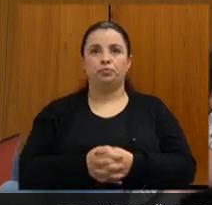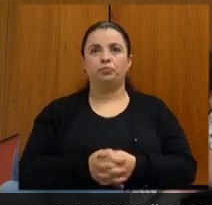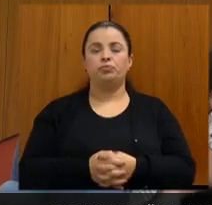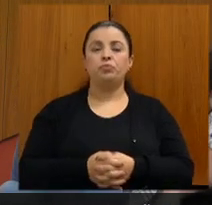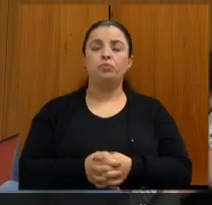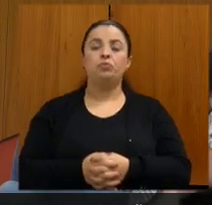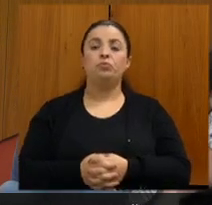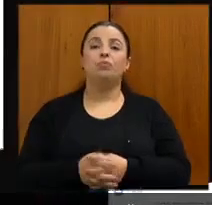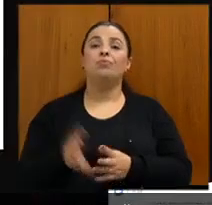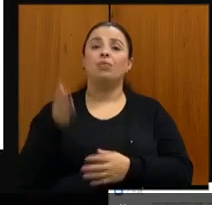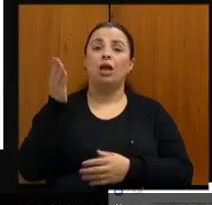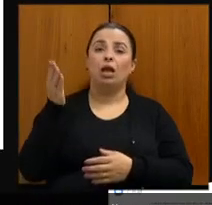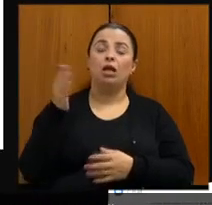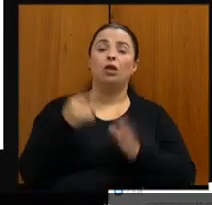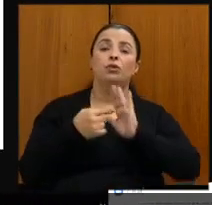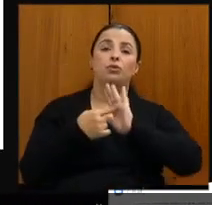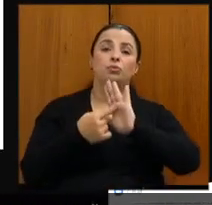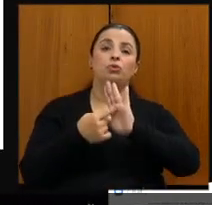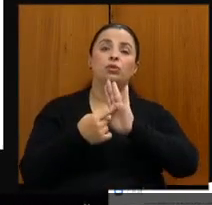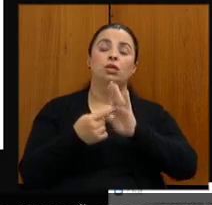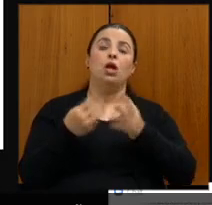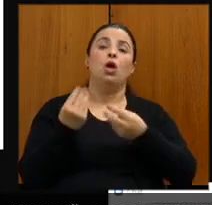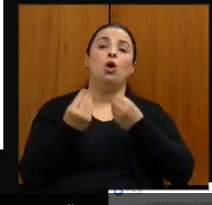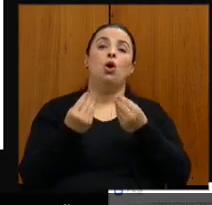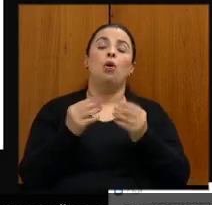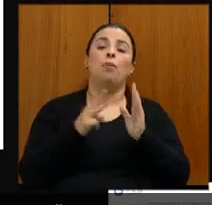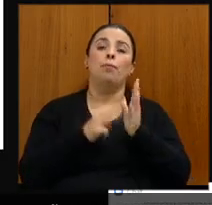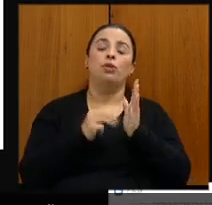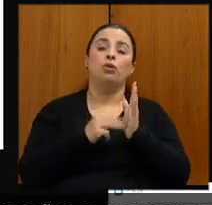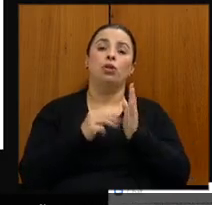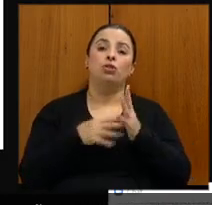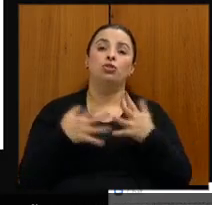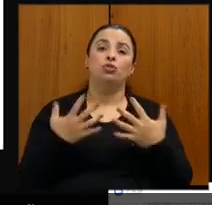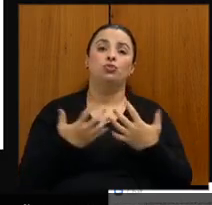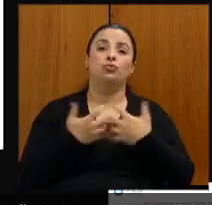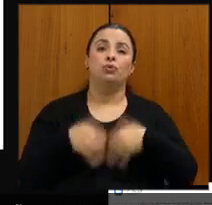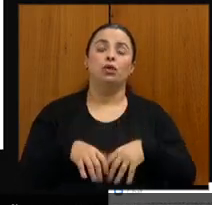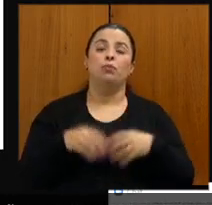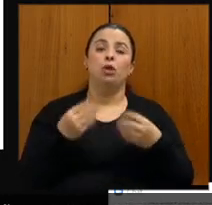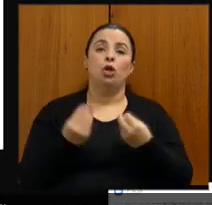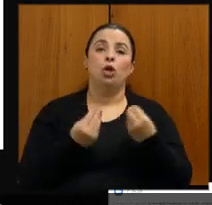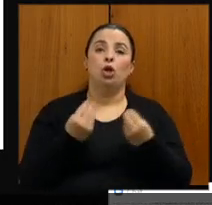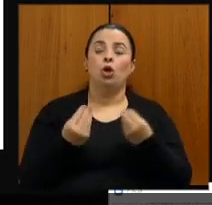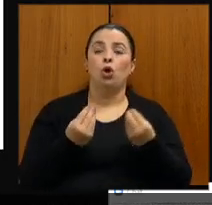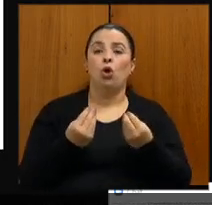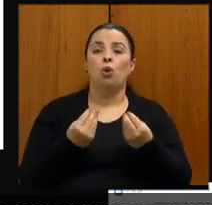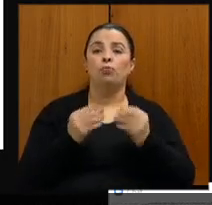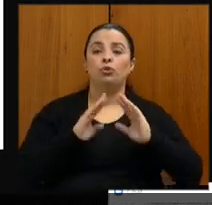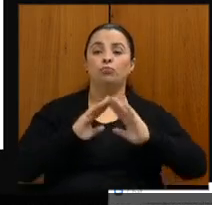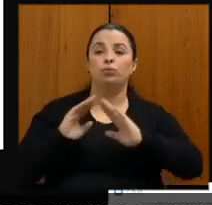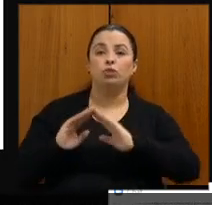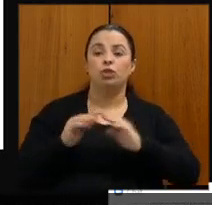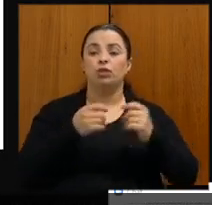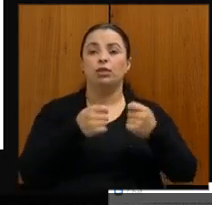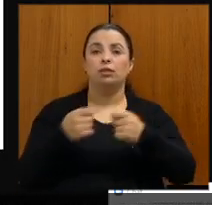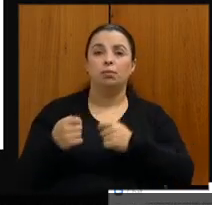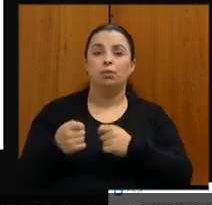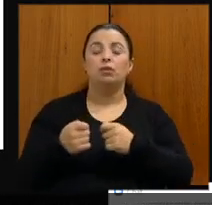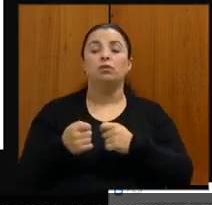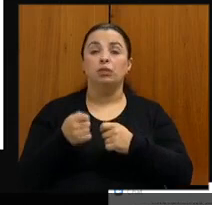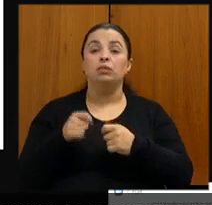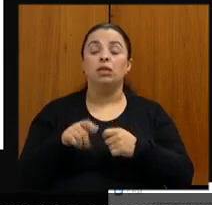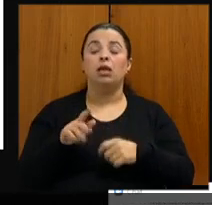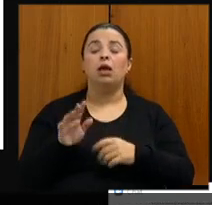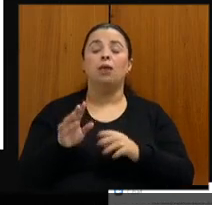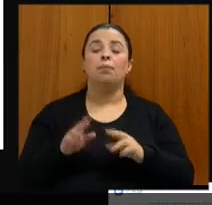ó e aqui eu gostaria de mostrar um pouco da metodologia de funcionamento e dos fluxos que a mesa tem tem importante a gente